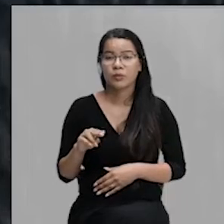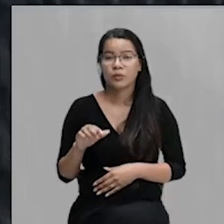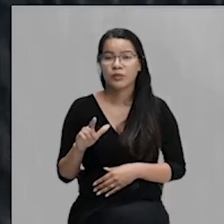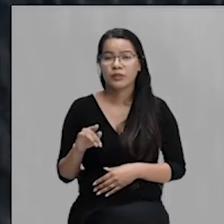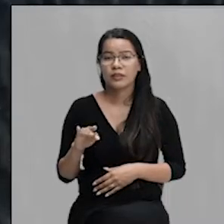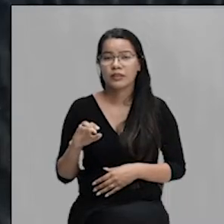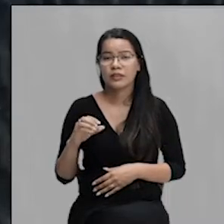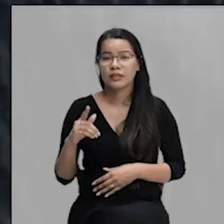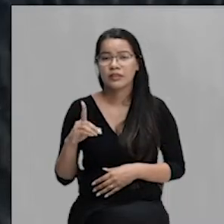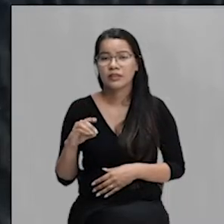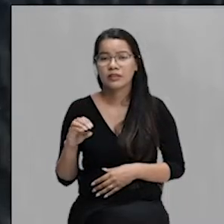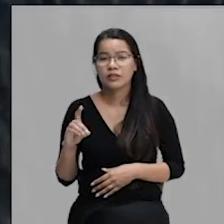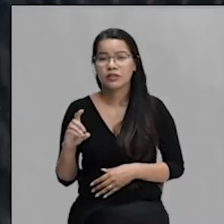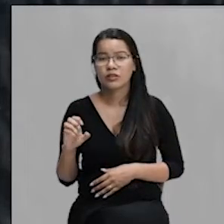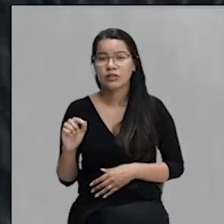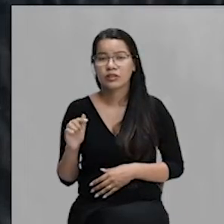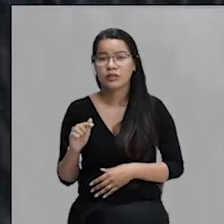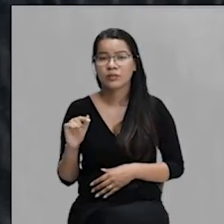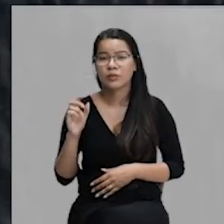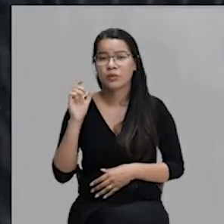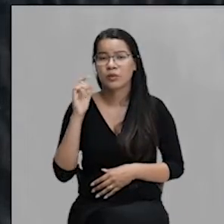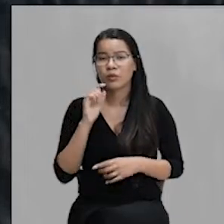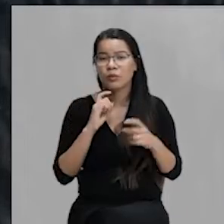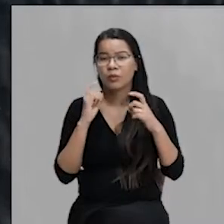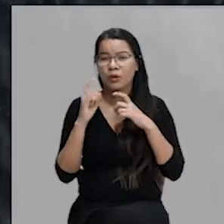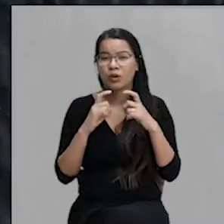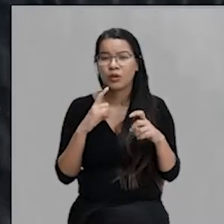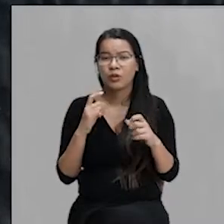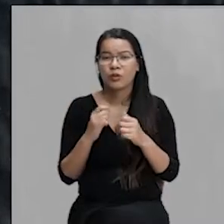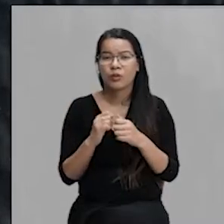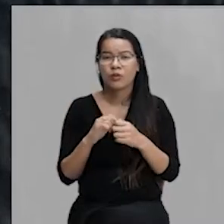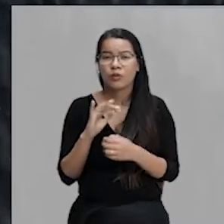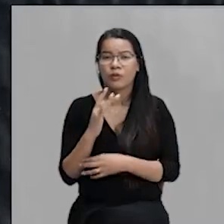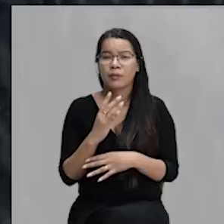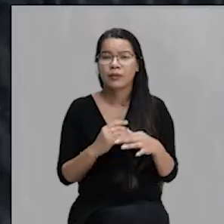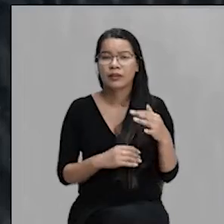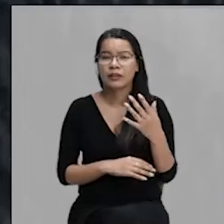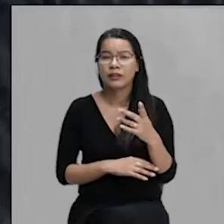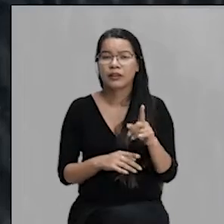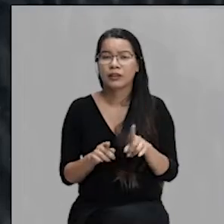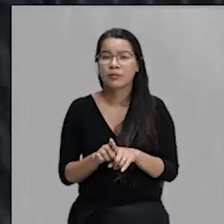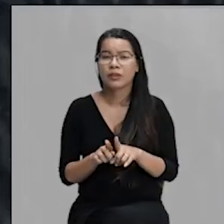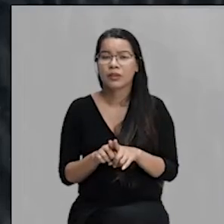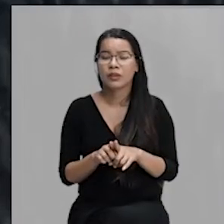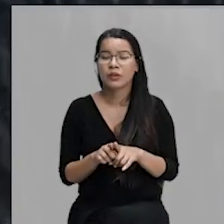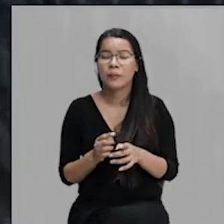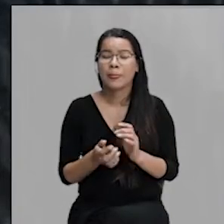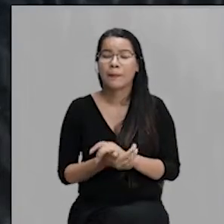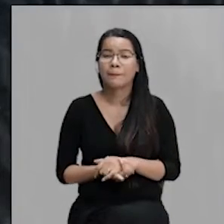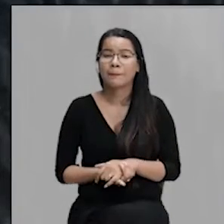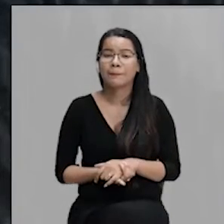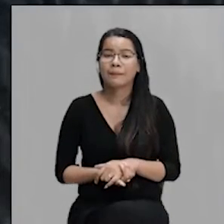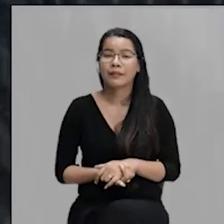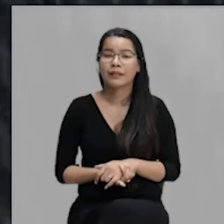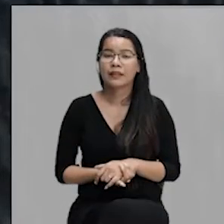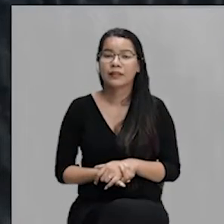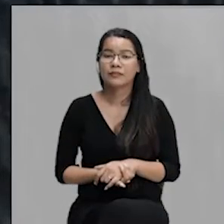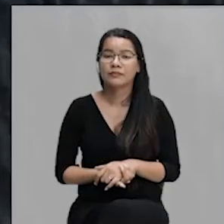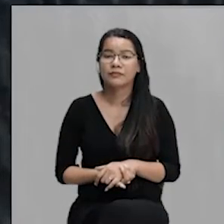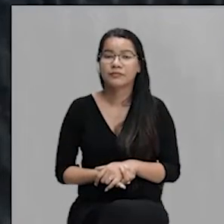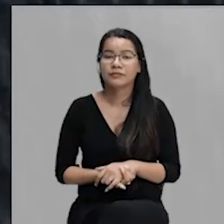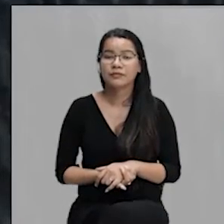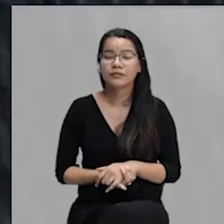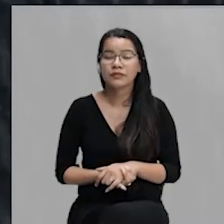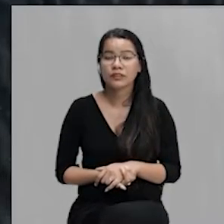marketing, essa preocupação com o meio ambiente, com a ecologia, participando de campanhas de reflorestamento, ajudando na preservação